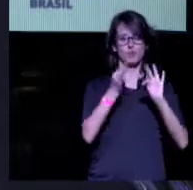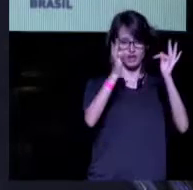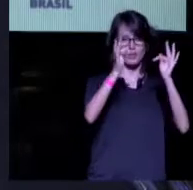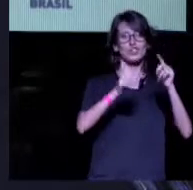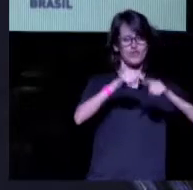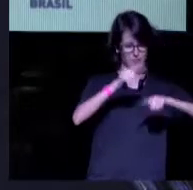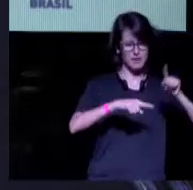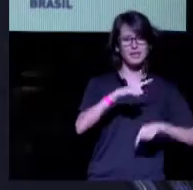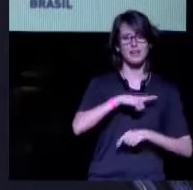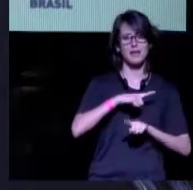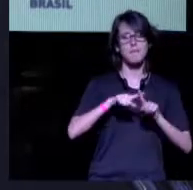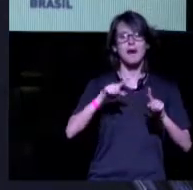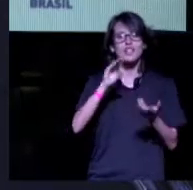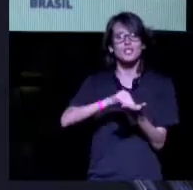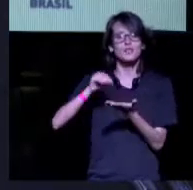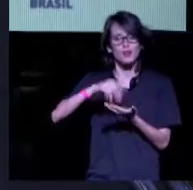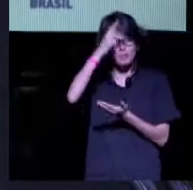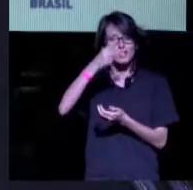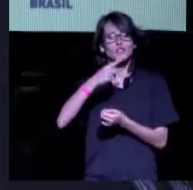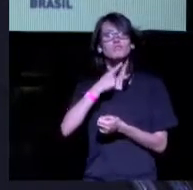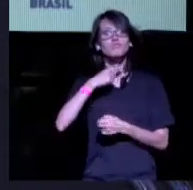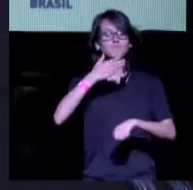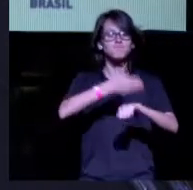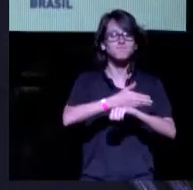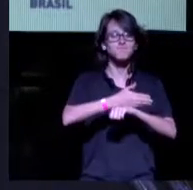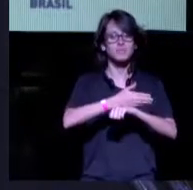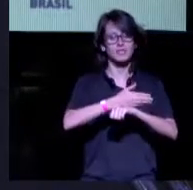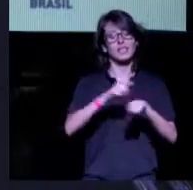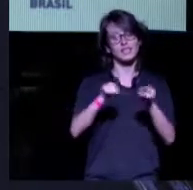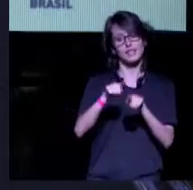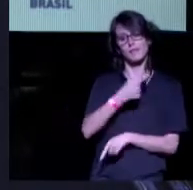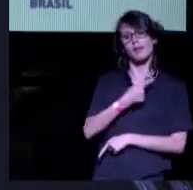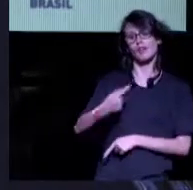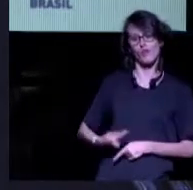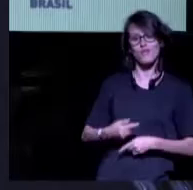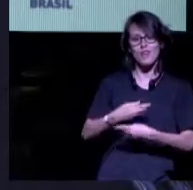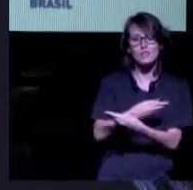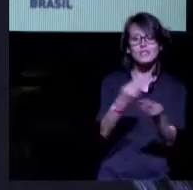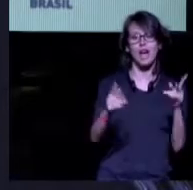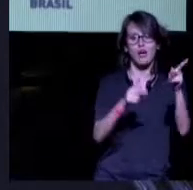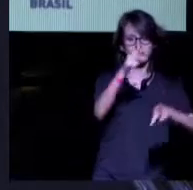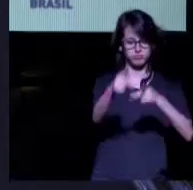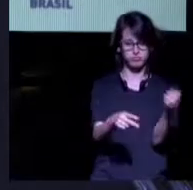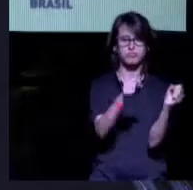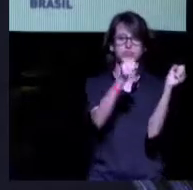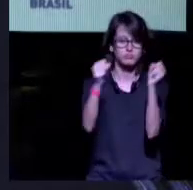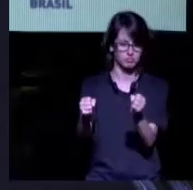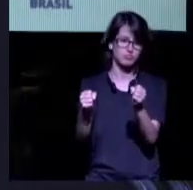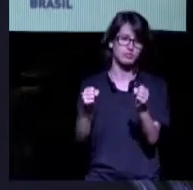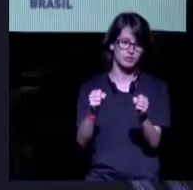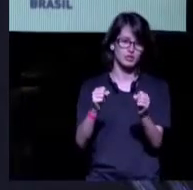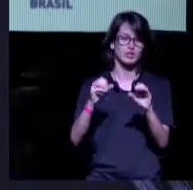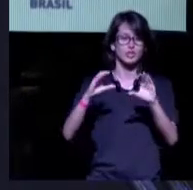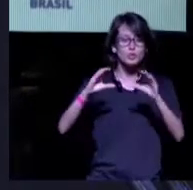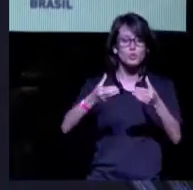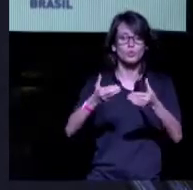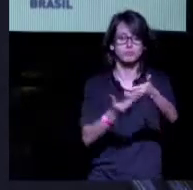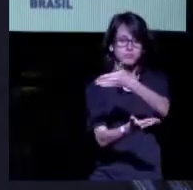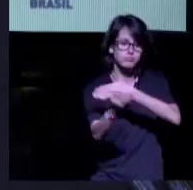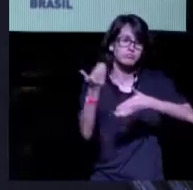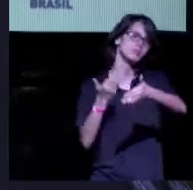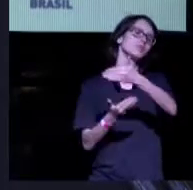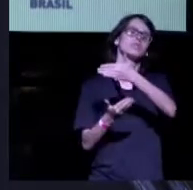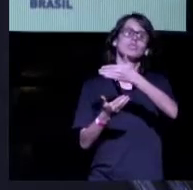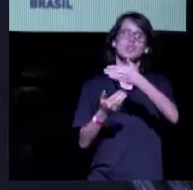é um pouquinho né de comprometimento ea ação do governo de dar mais poder ao povo e em conjunto criar o que é pequeno